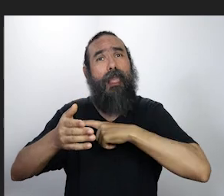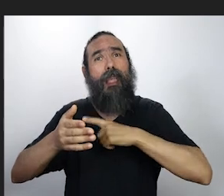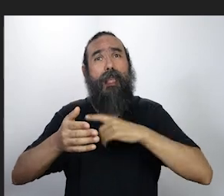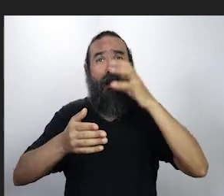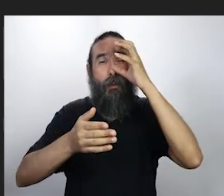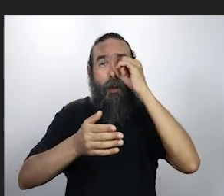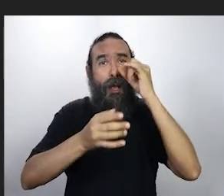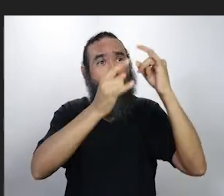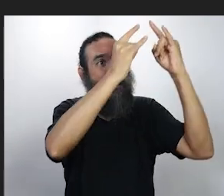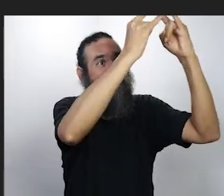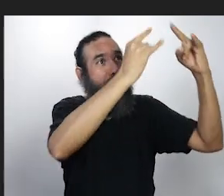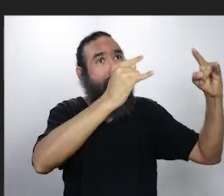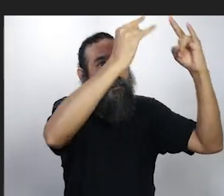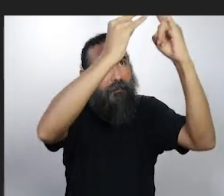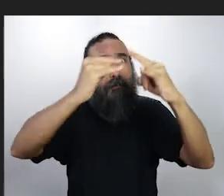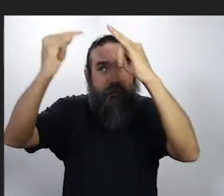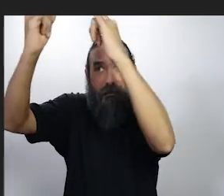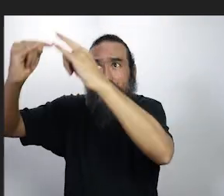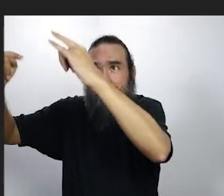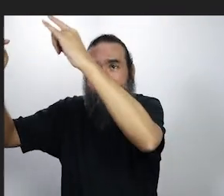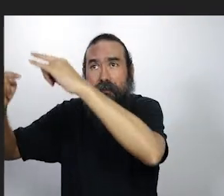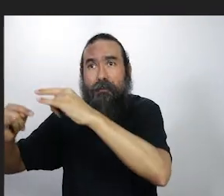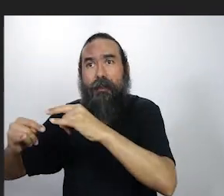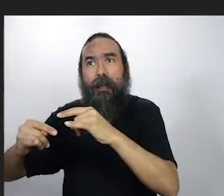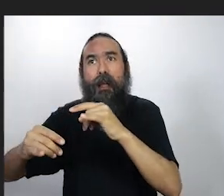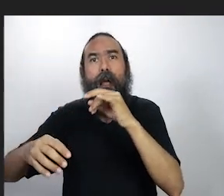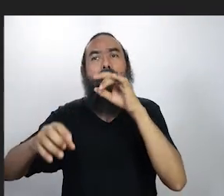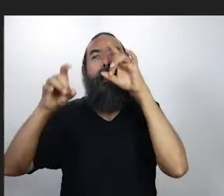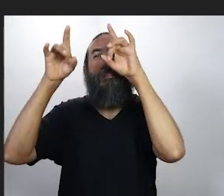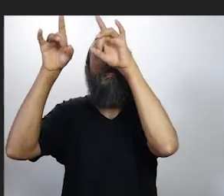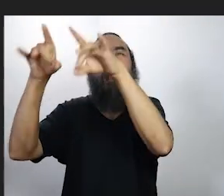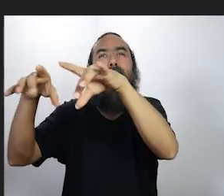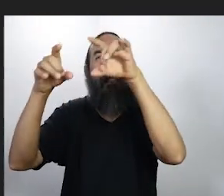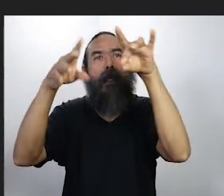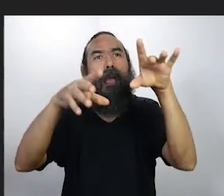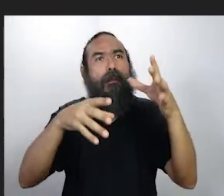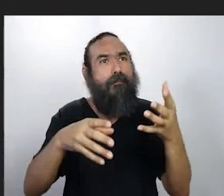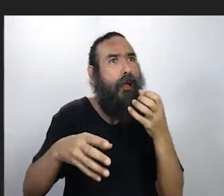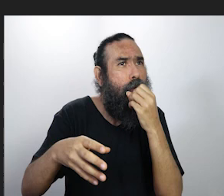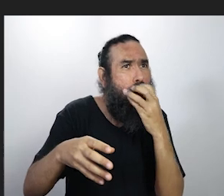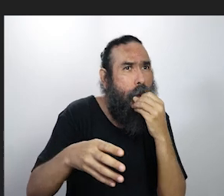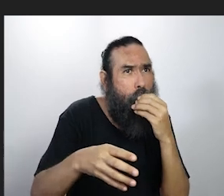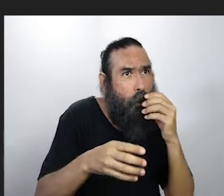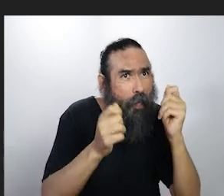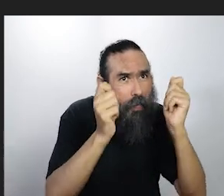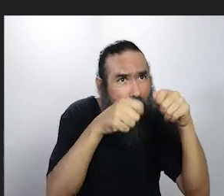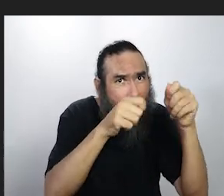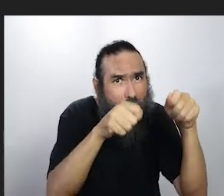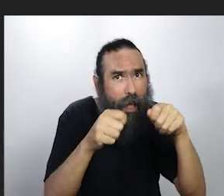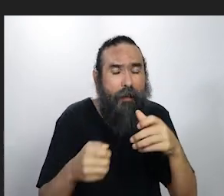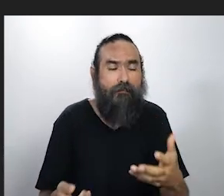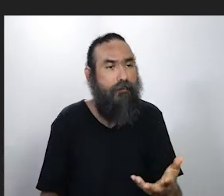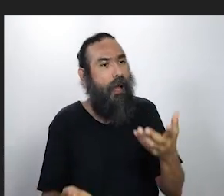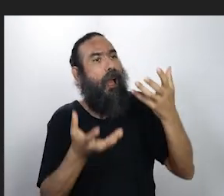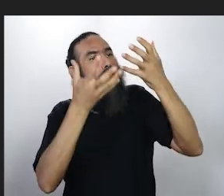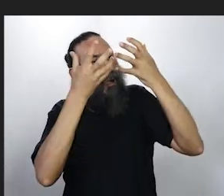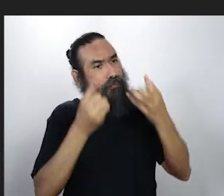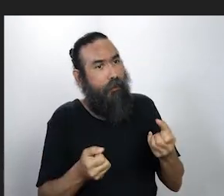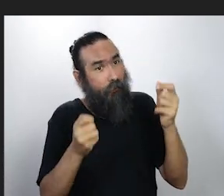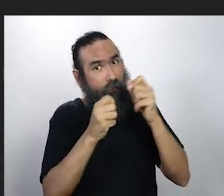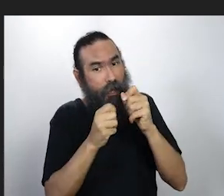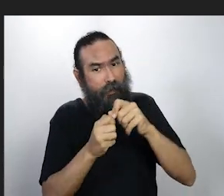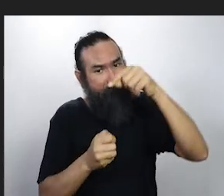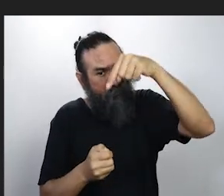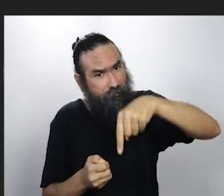feito, aqui não tem mais o que pensar, vamos fazer uma aldeia multiétnica, né? A gente convida 9 etnias e bota uma em cada chalé e vamos fazer